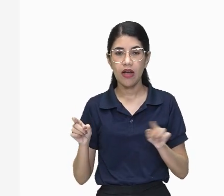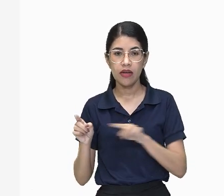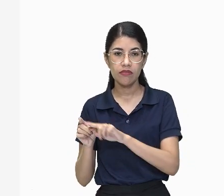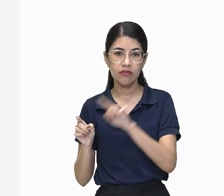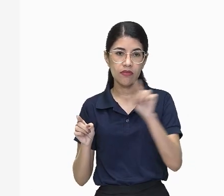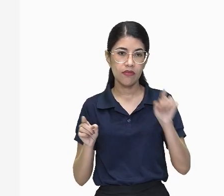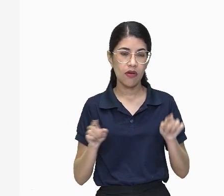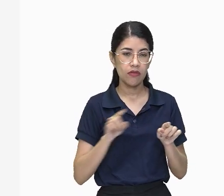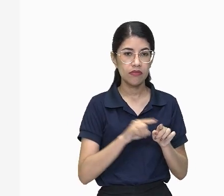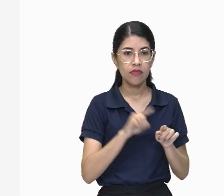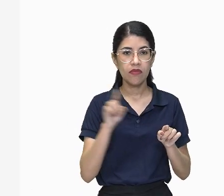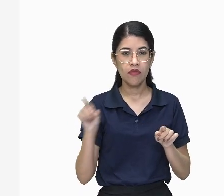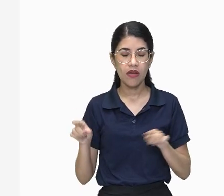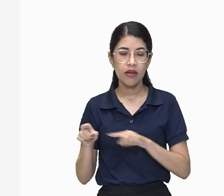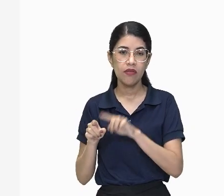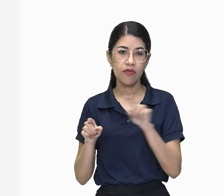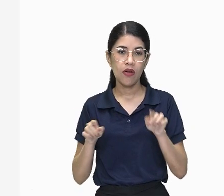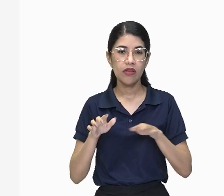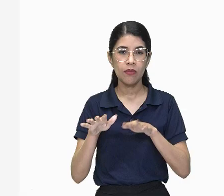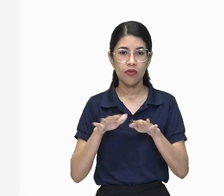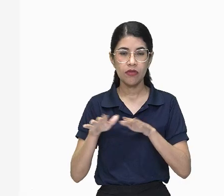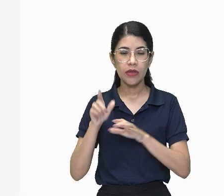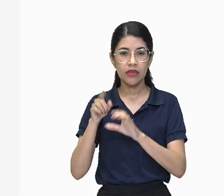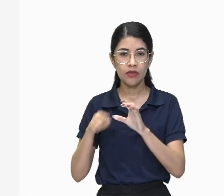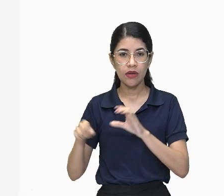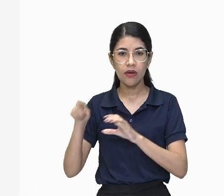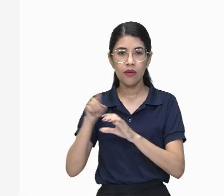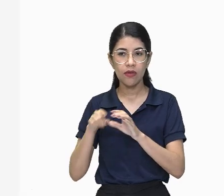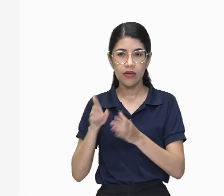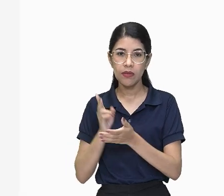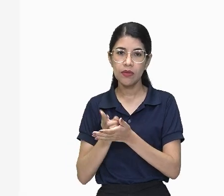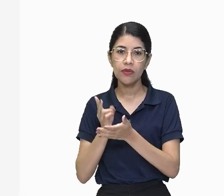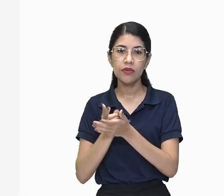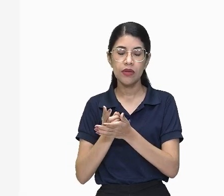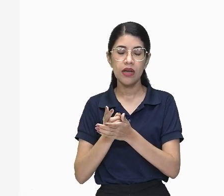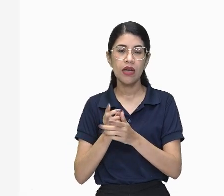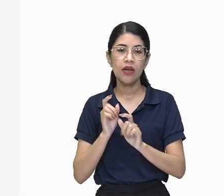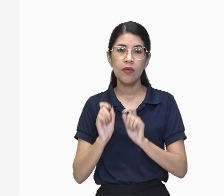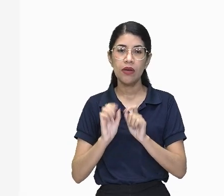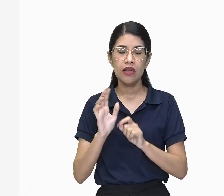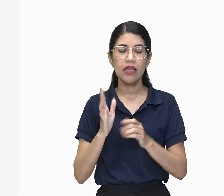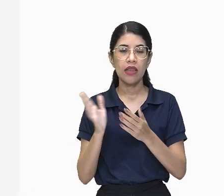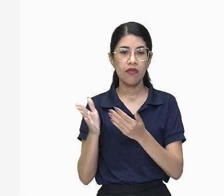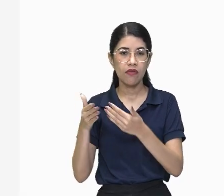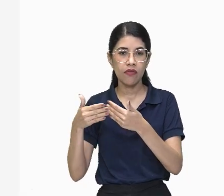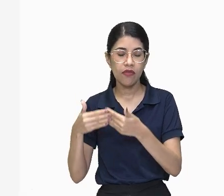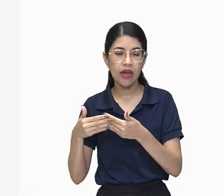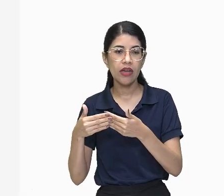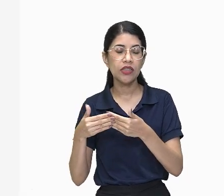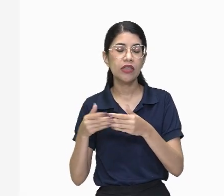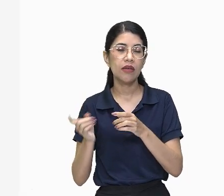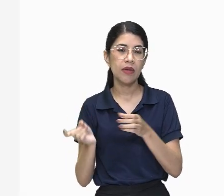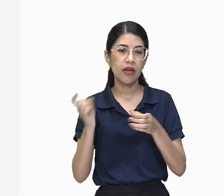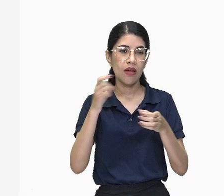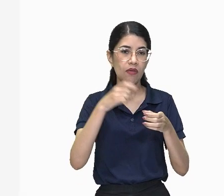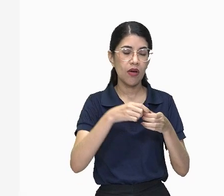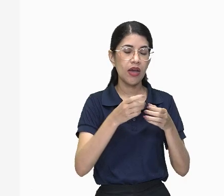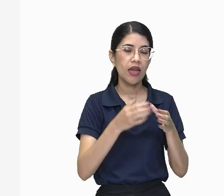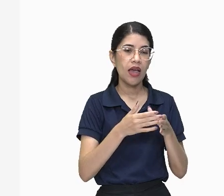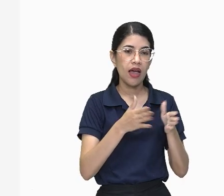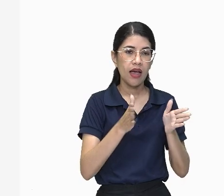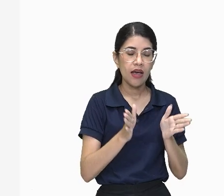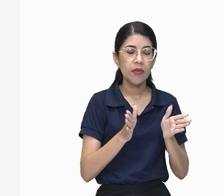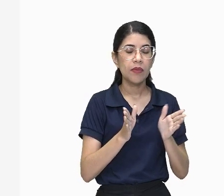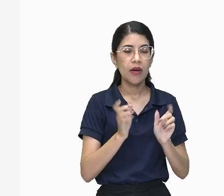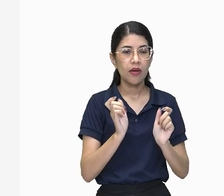impulsionando aí a movimentação da roda. Então, a válvula de saída então se fecha e a válvula de entrada volta a se abrir, fazendo com que